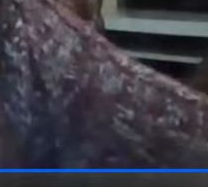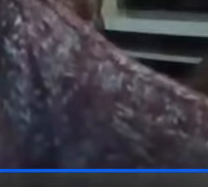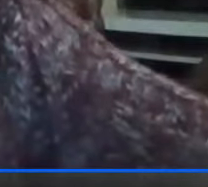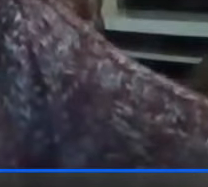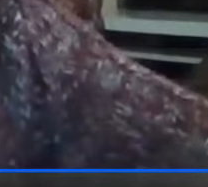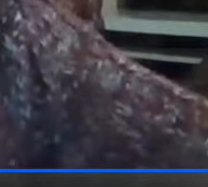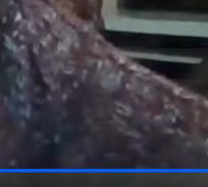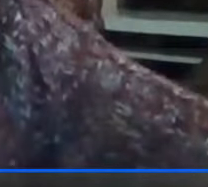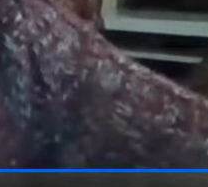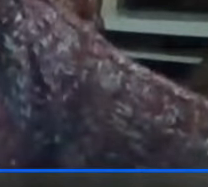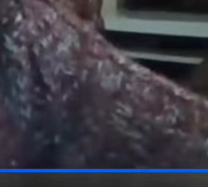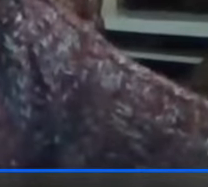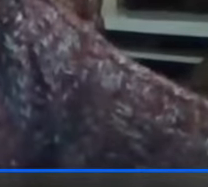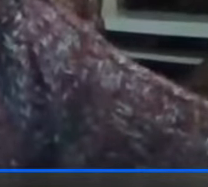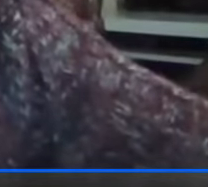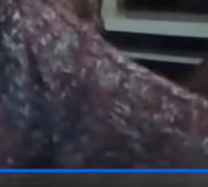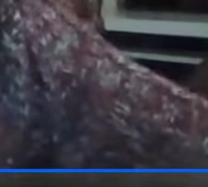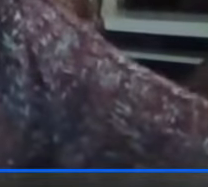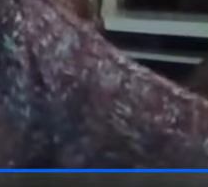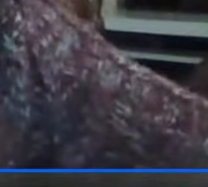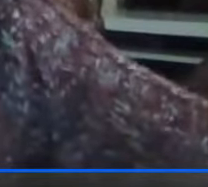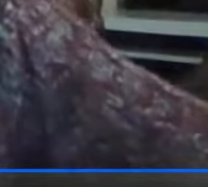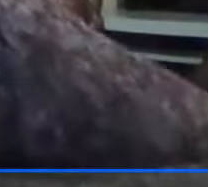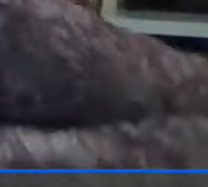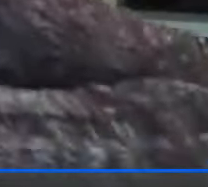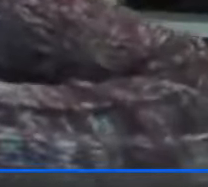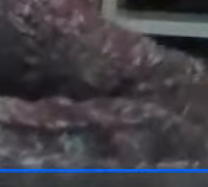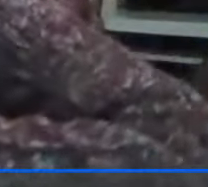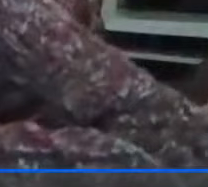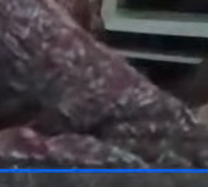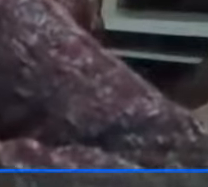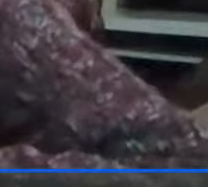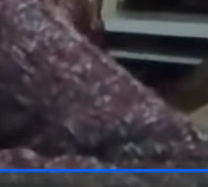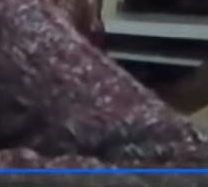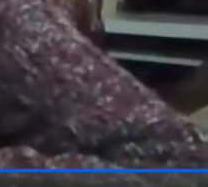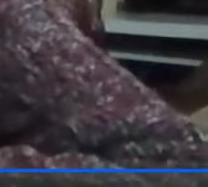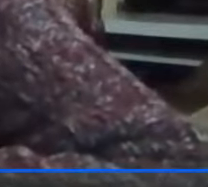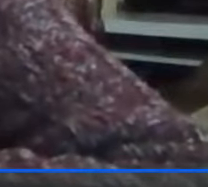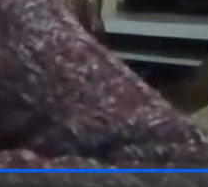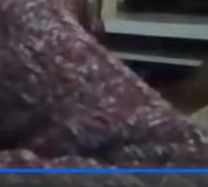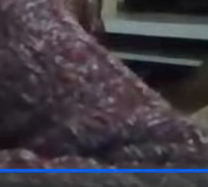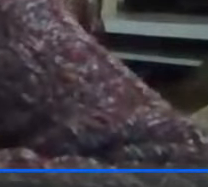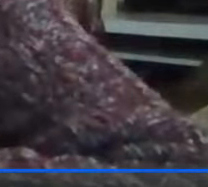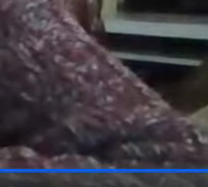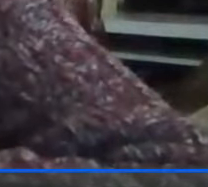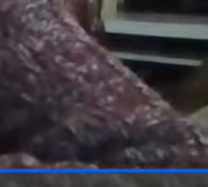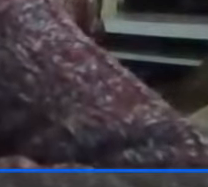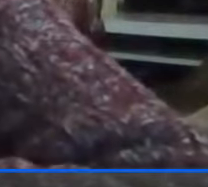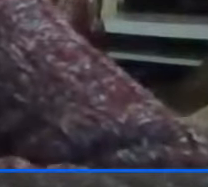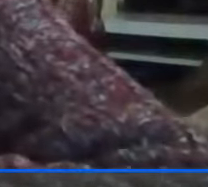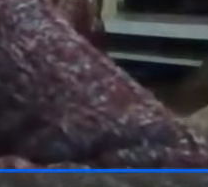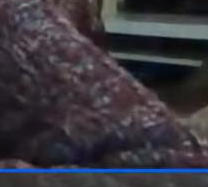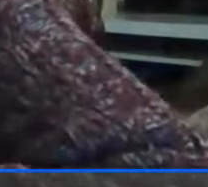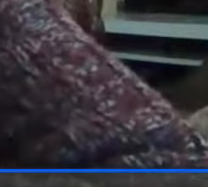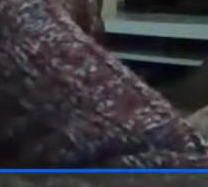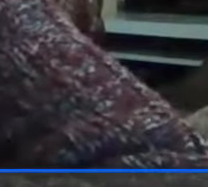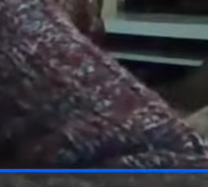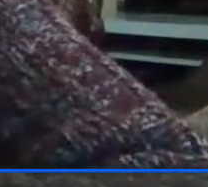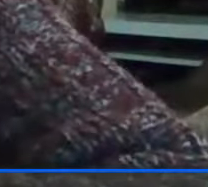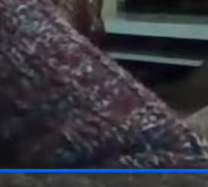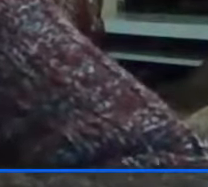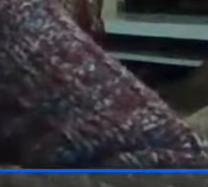inscrita. Então, eu quero que vocês, a gente entendeu que está aberto permanentemente e que vocês